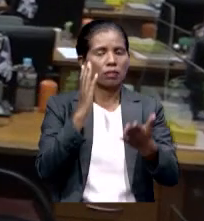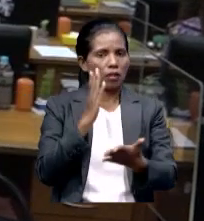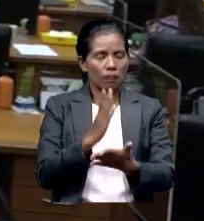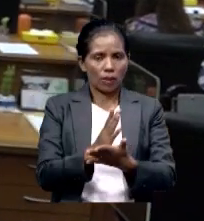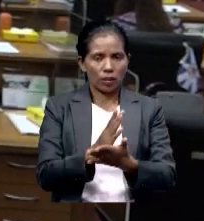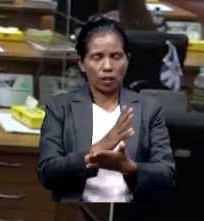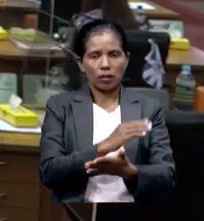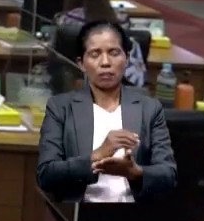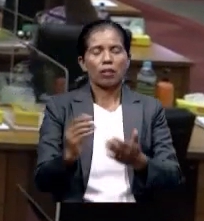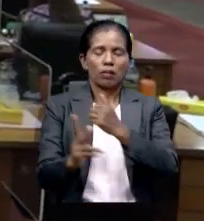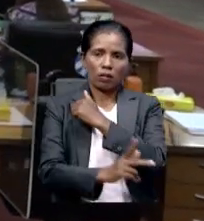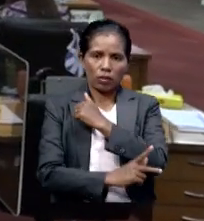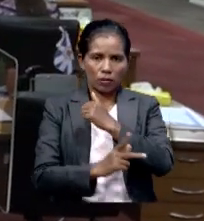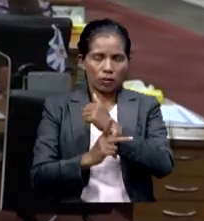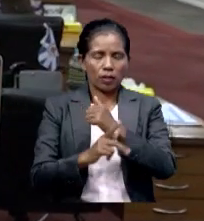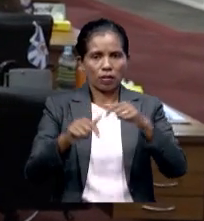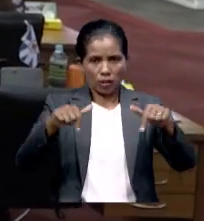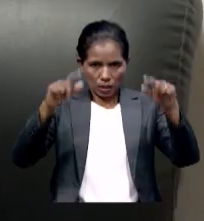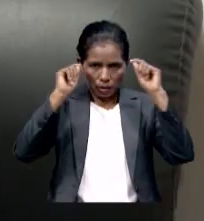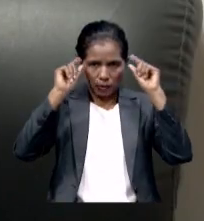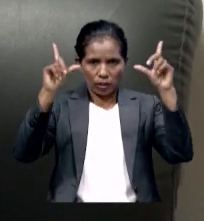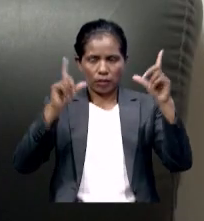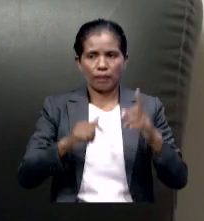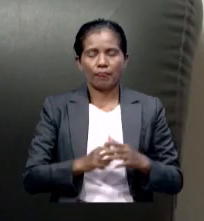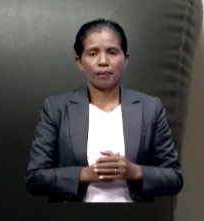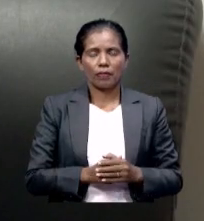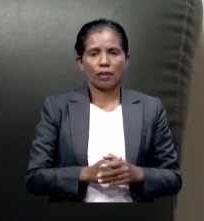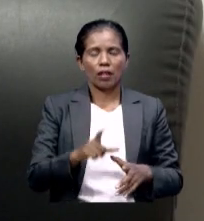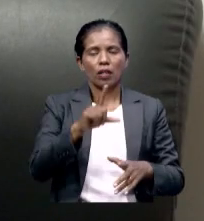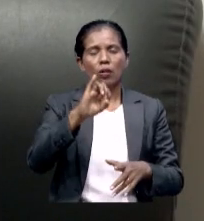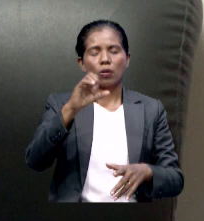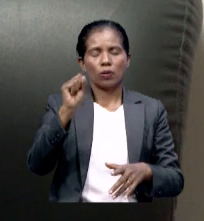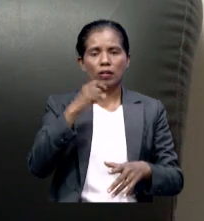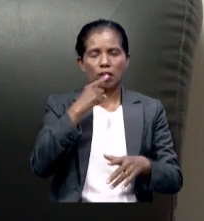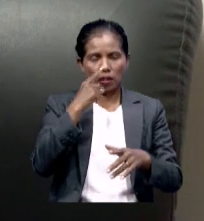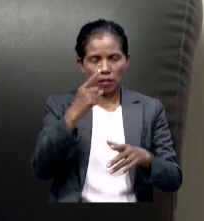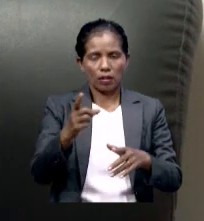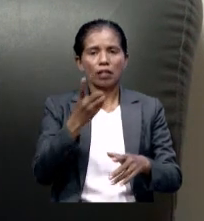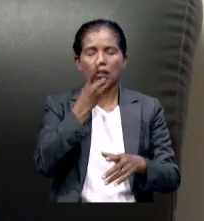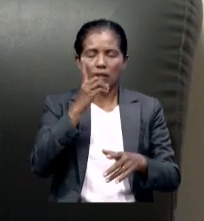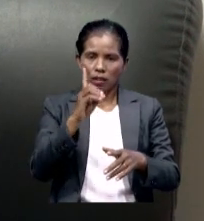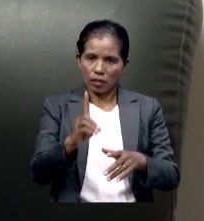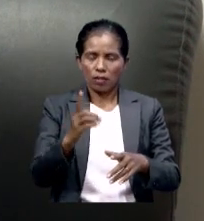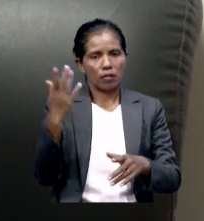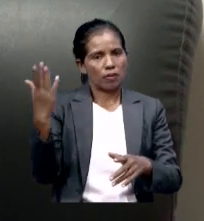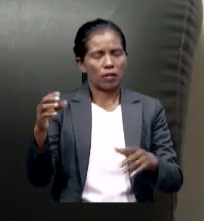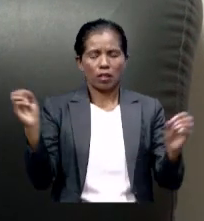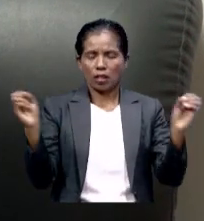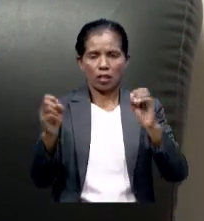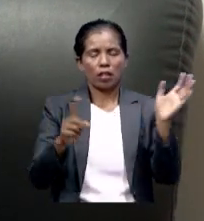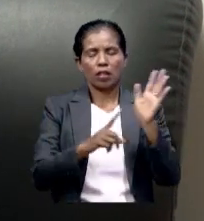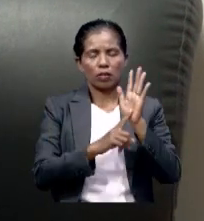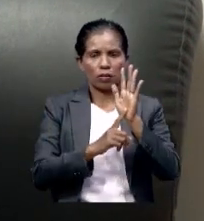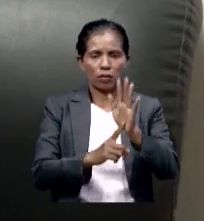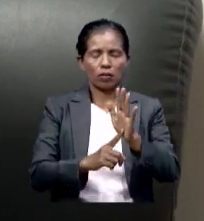no combate à corrupção e a Timor-Leste. Nune, Luiz Oliveira considera declaração refere la inspira luta